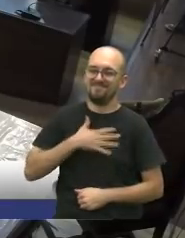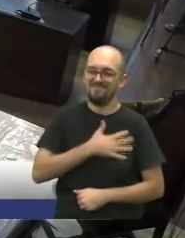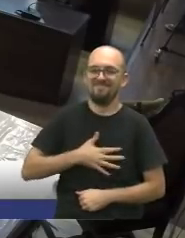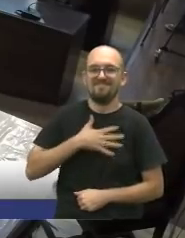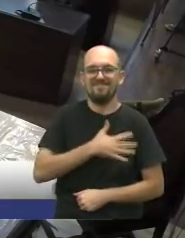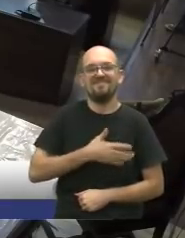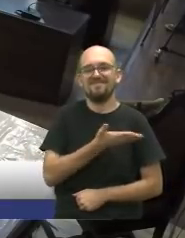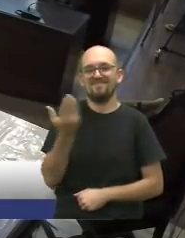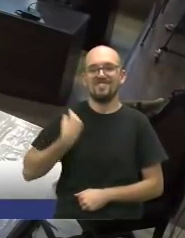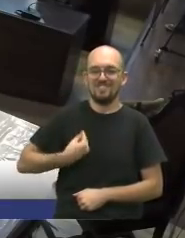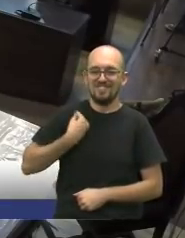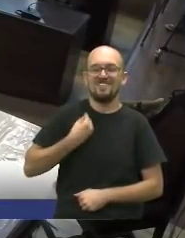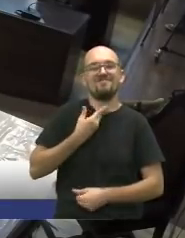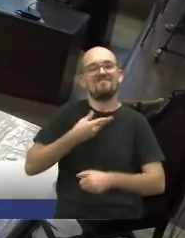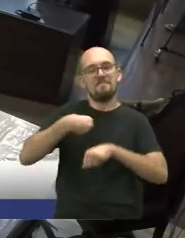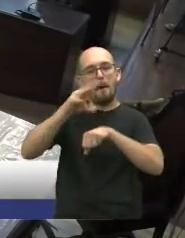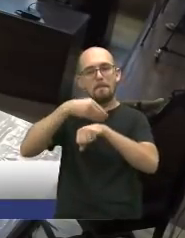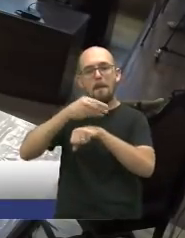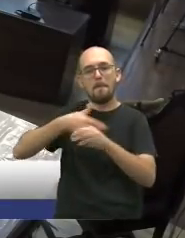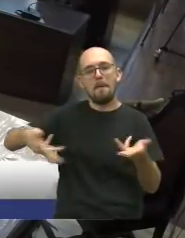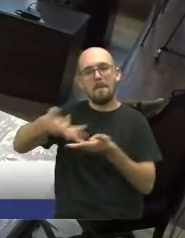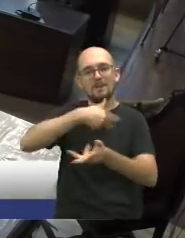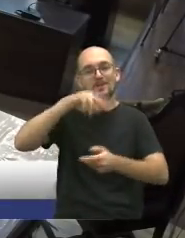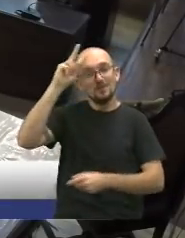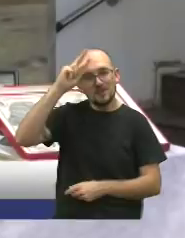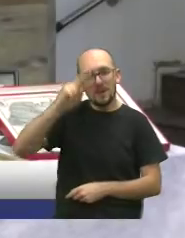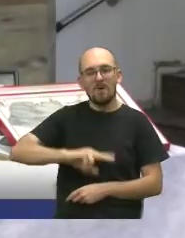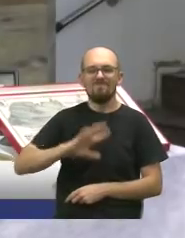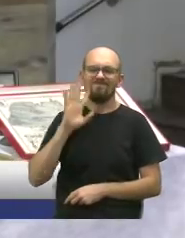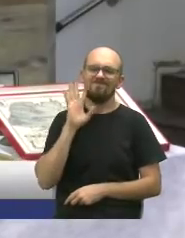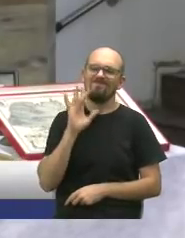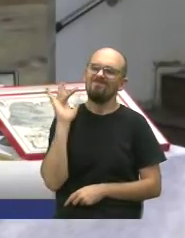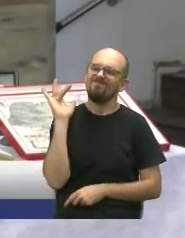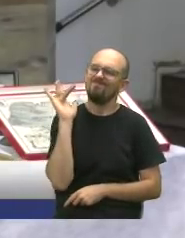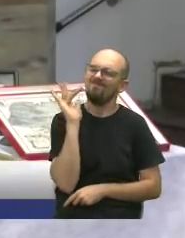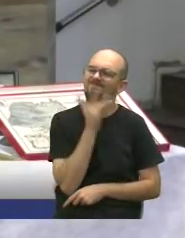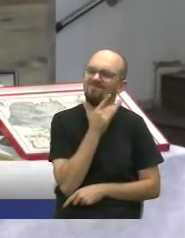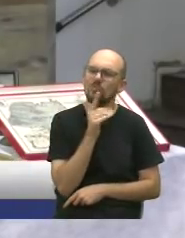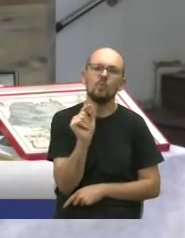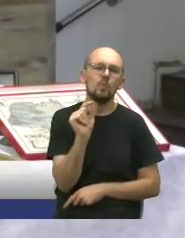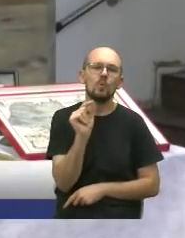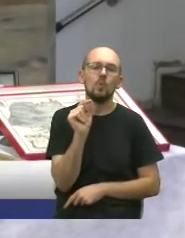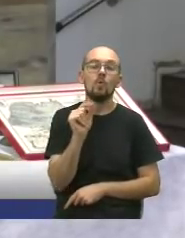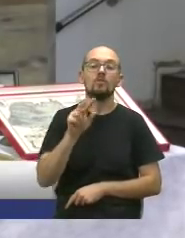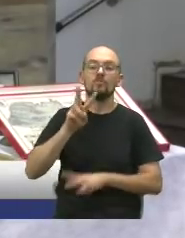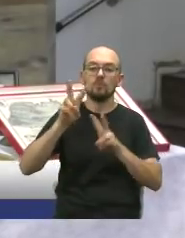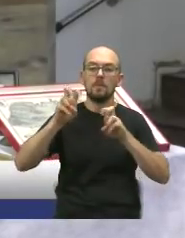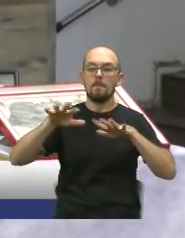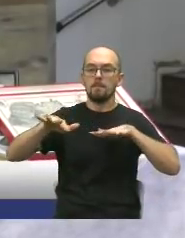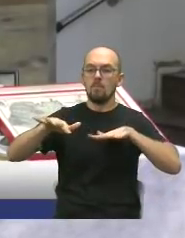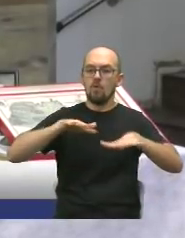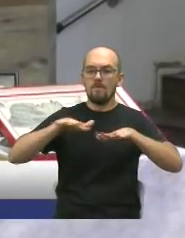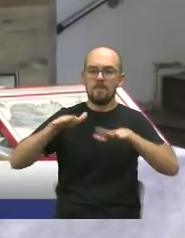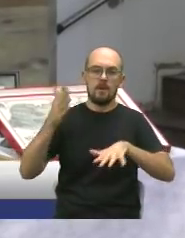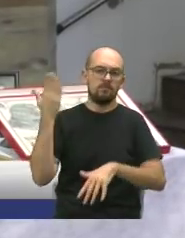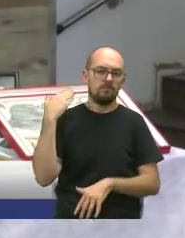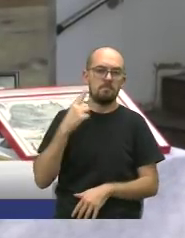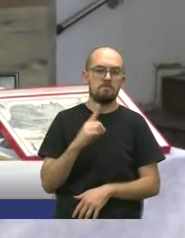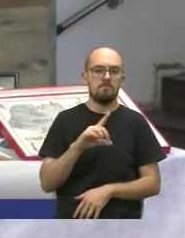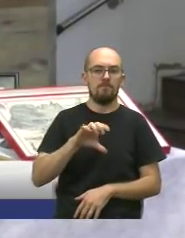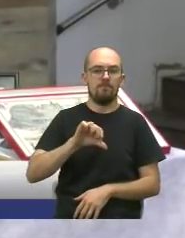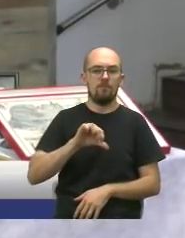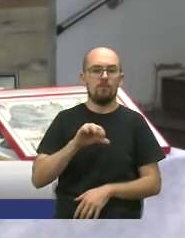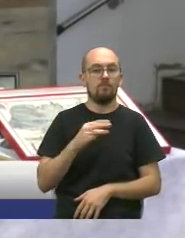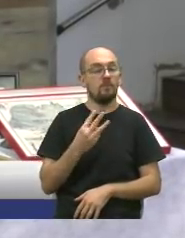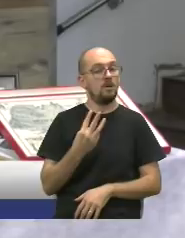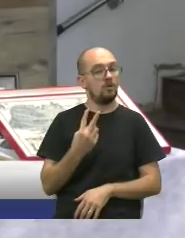prazer compartilhar com vocês dessa história tão gostosa que é o movimento constitucionalista de 1932. E